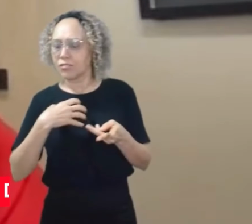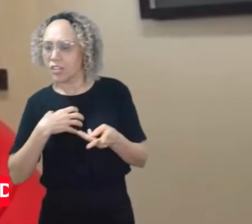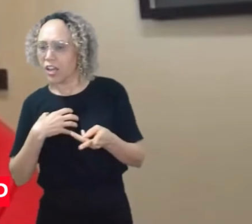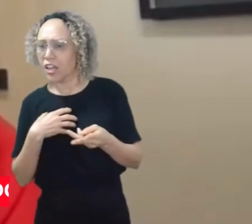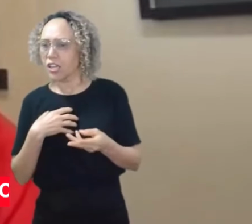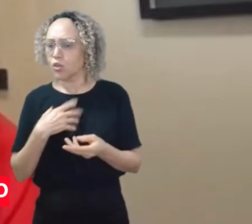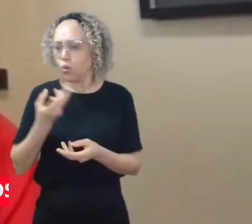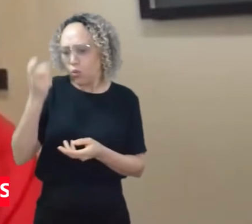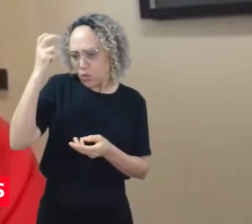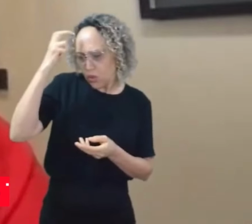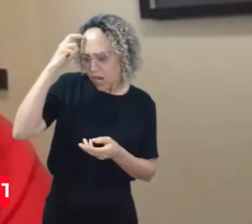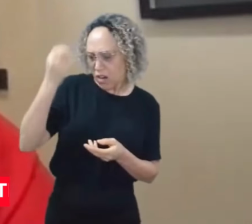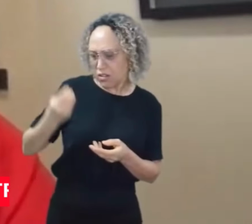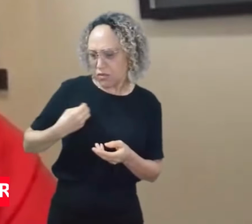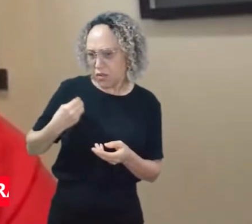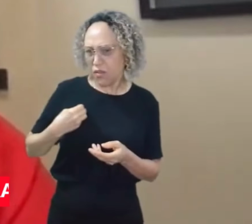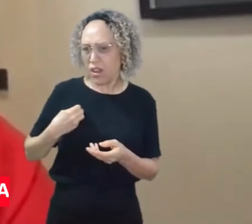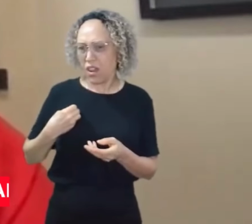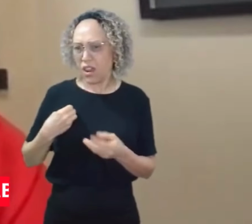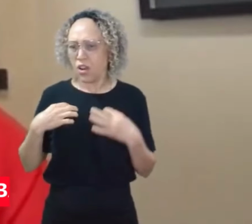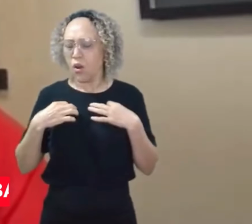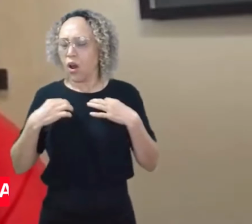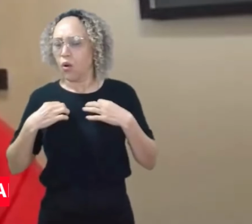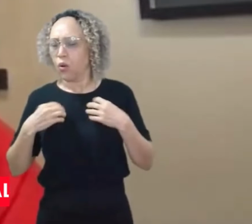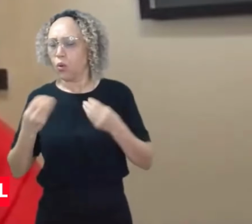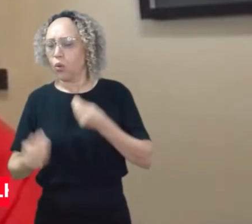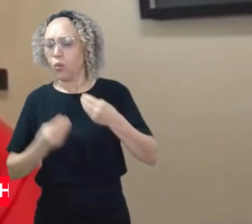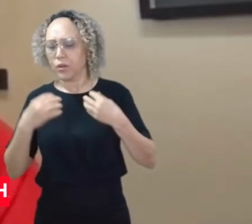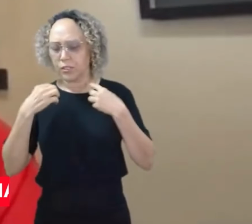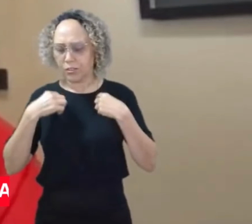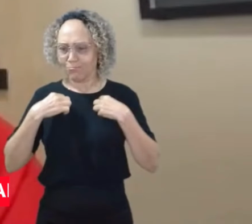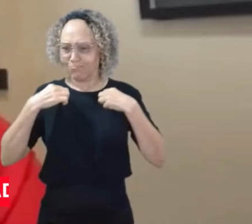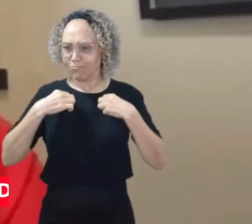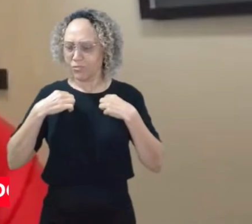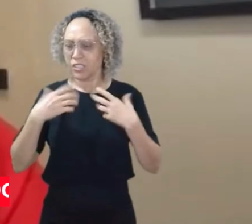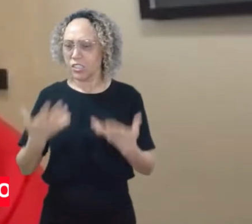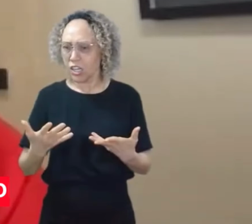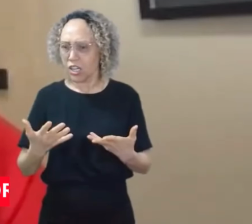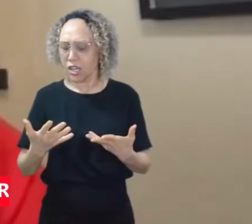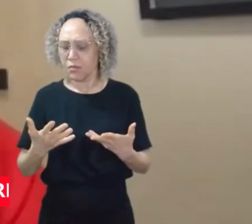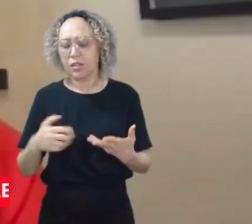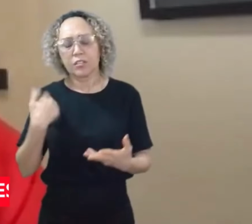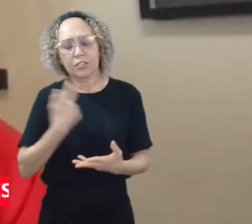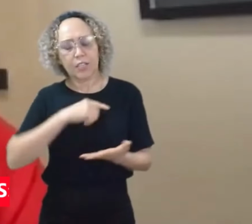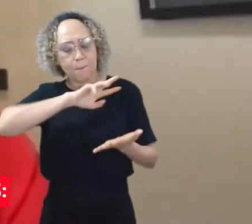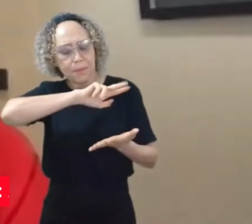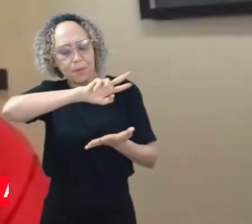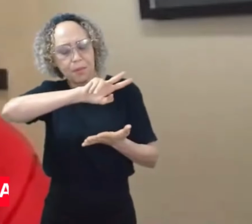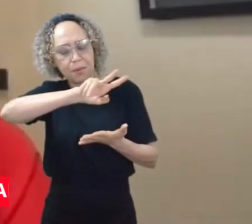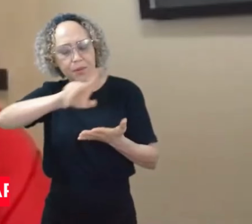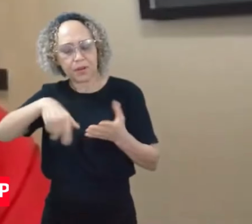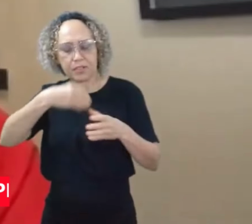enfim, tem que ser levado para esses espaços para as pessoas saberem que nós temos uma pluralidade, uma diversidade na